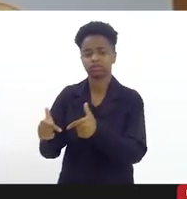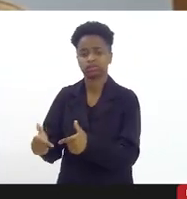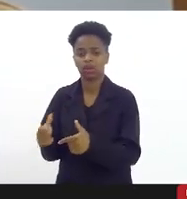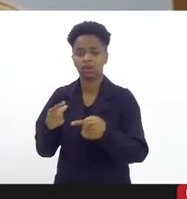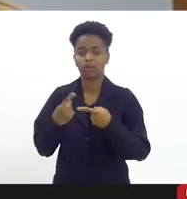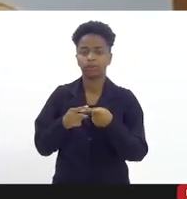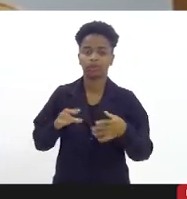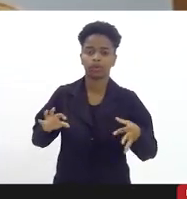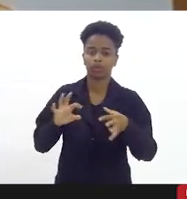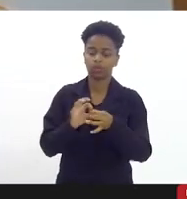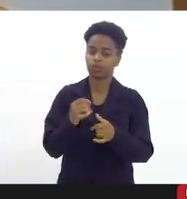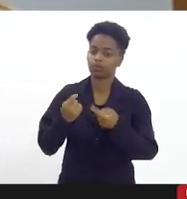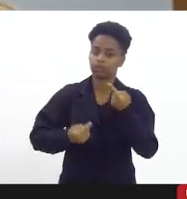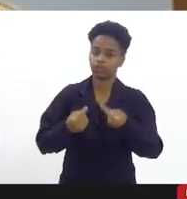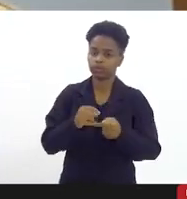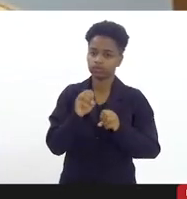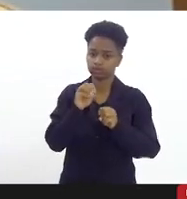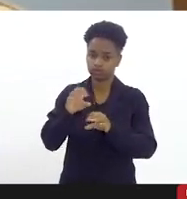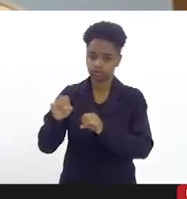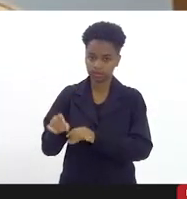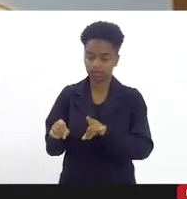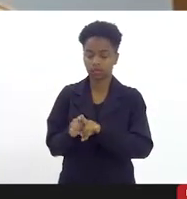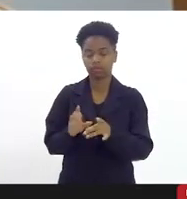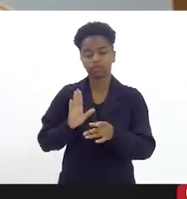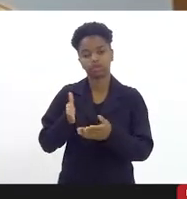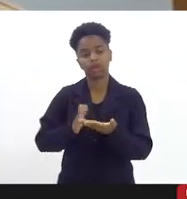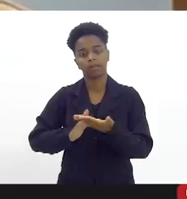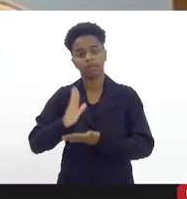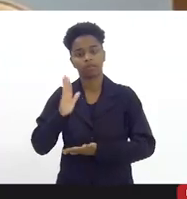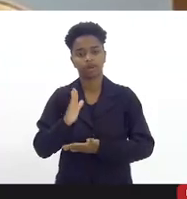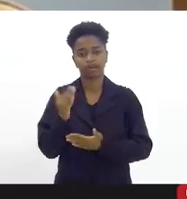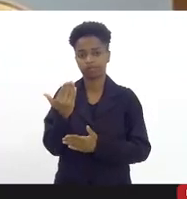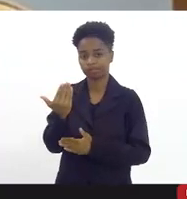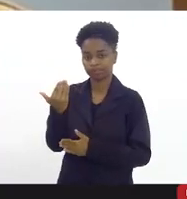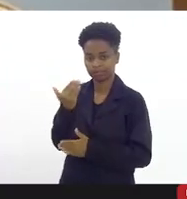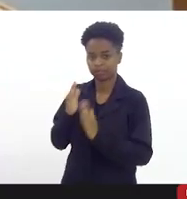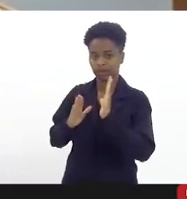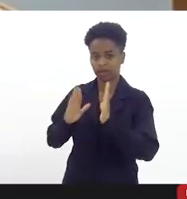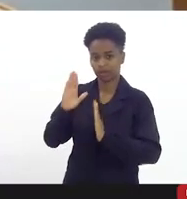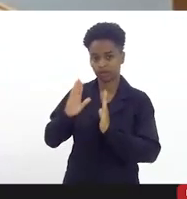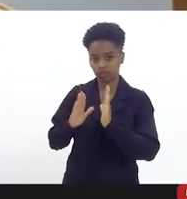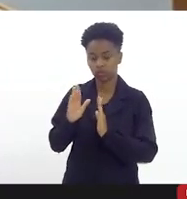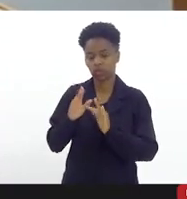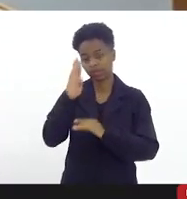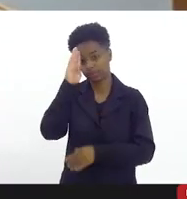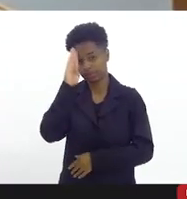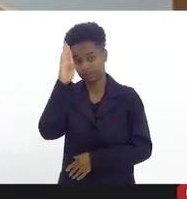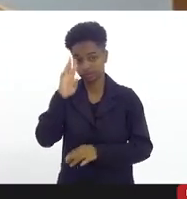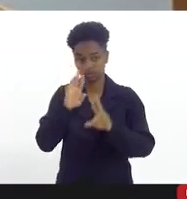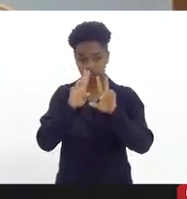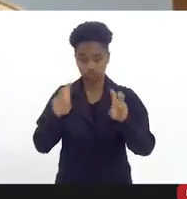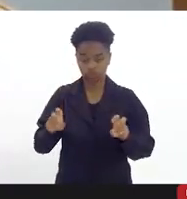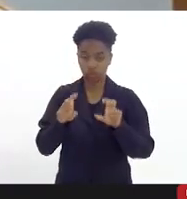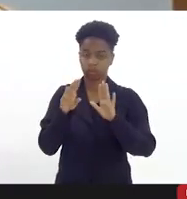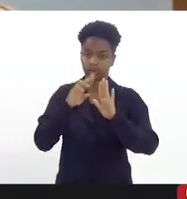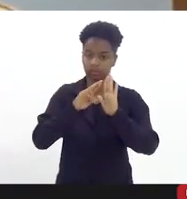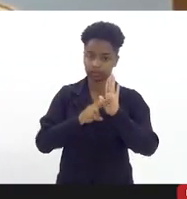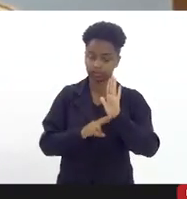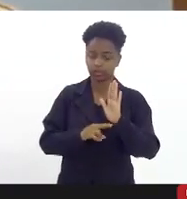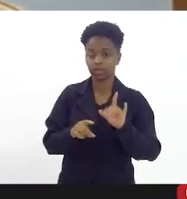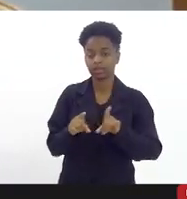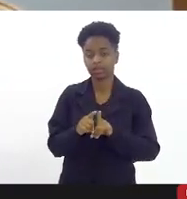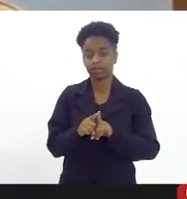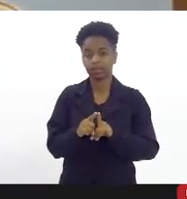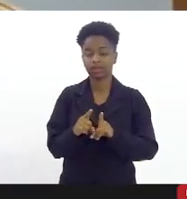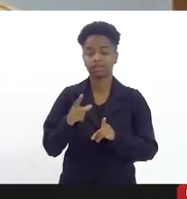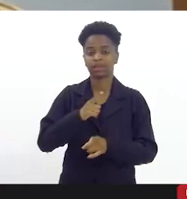se unem a política educacional aprovada no último período principalmente no que diz respeito à sua regulamentação E com isso nós